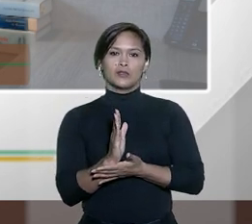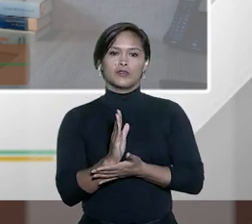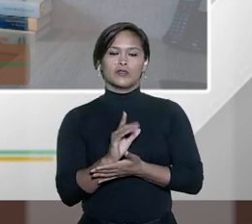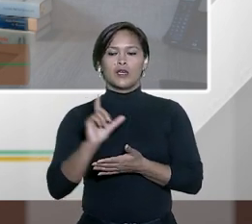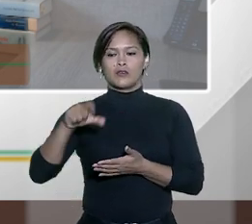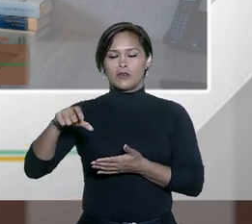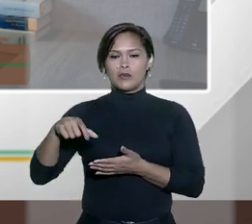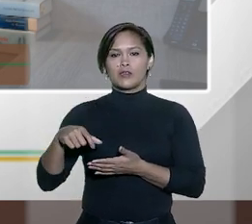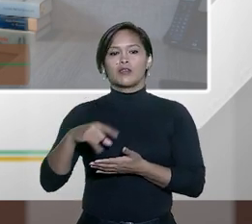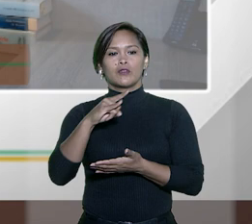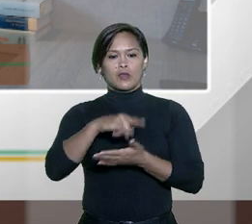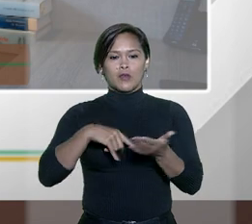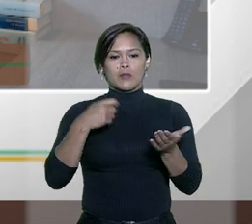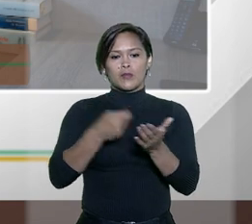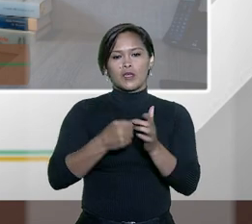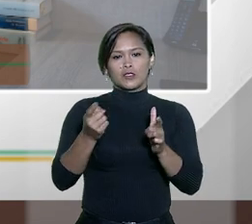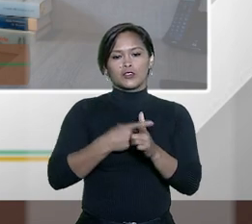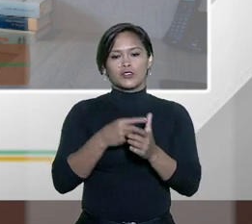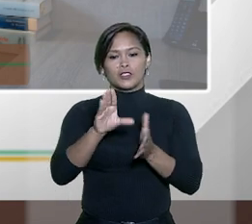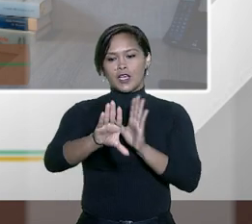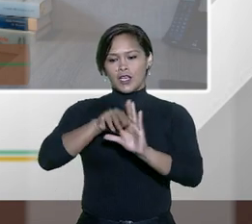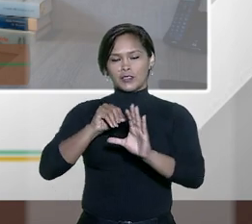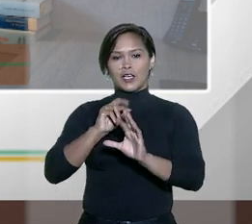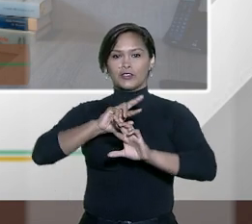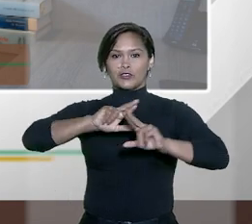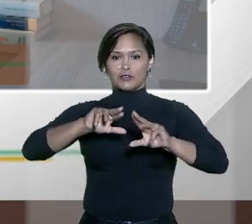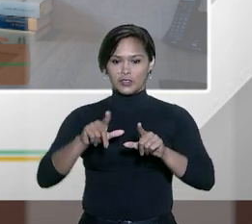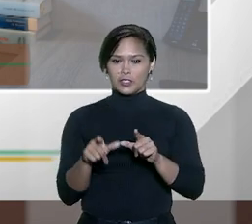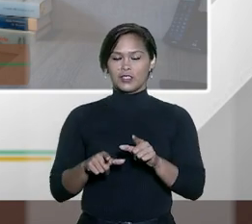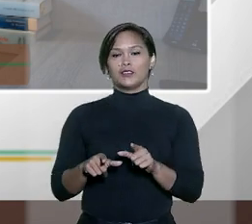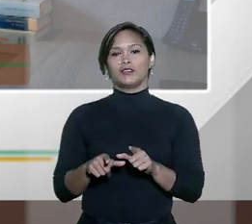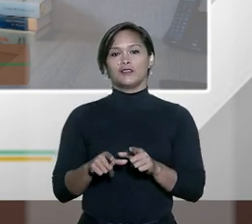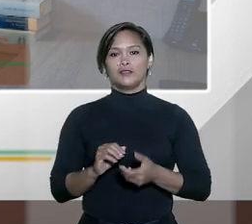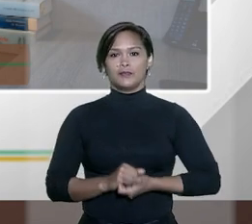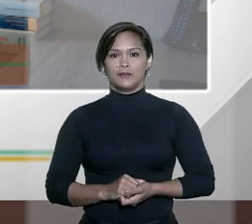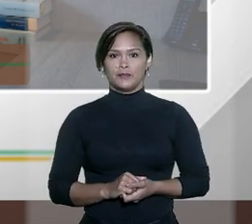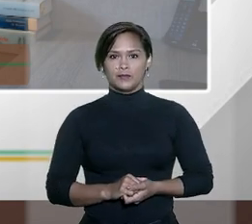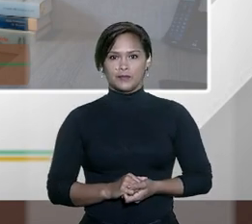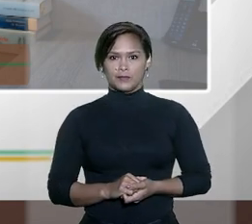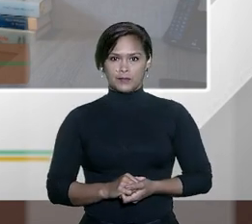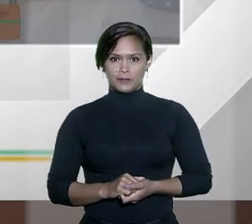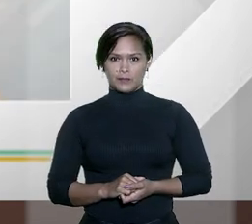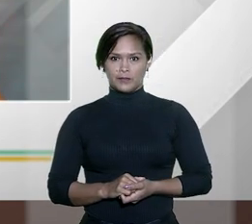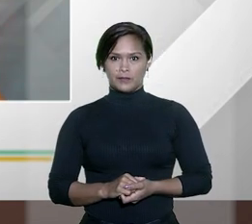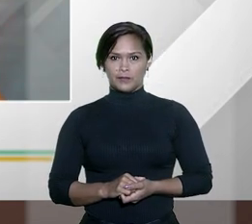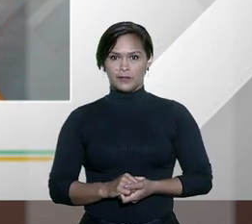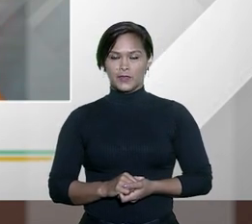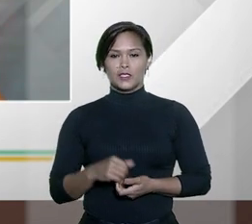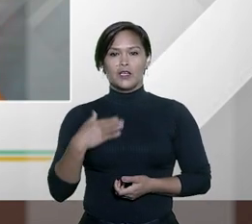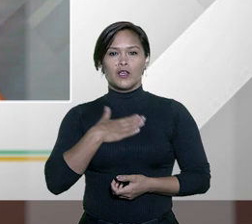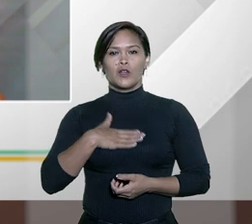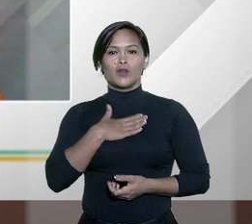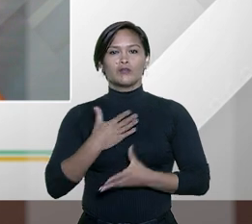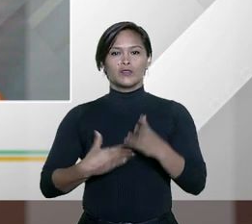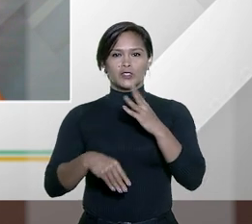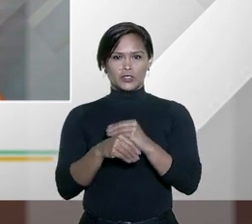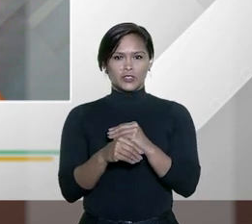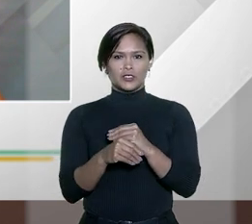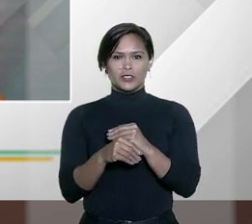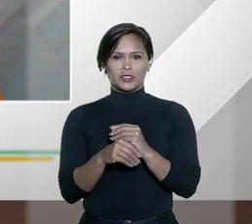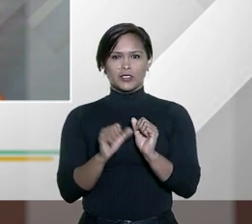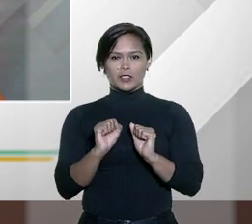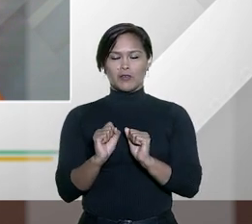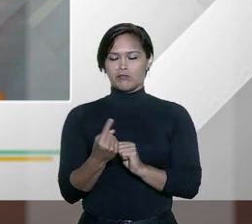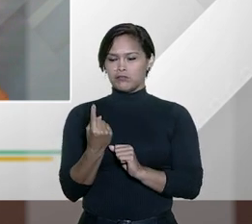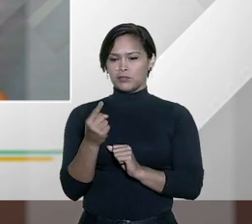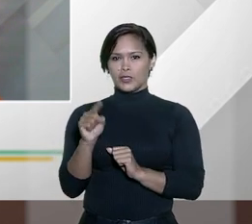o credor do precatório saque a diferença, que é o saldo remanescente. Eu gostaria de acrescentar